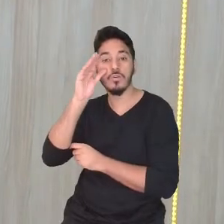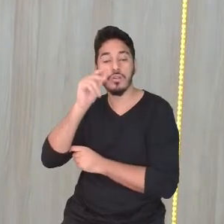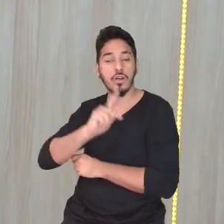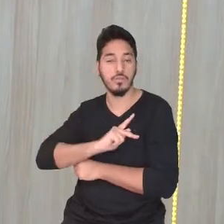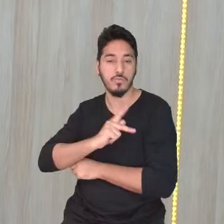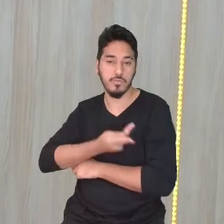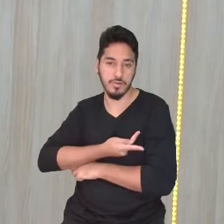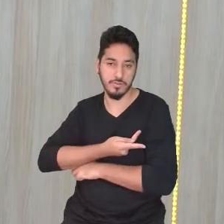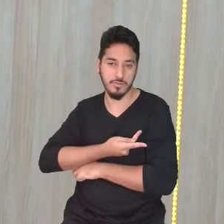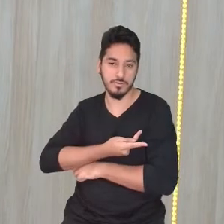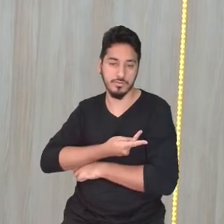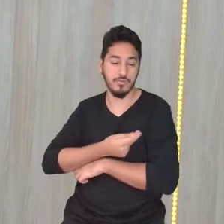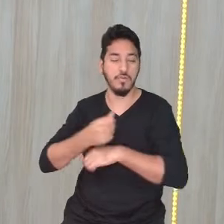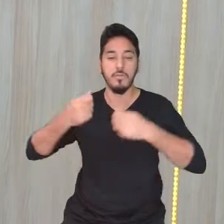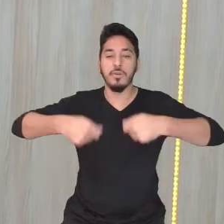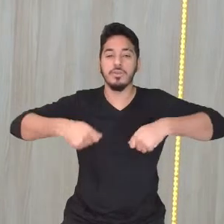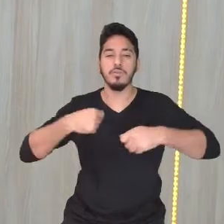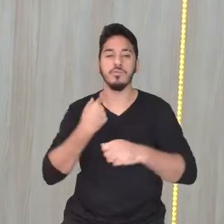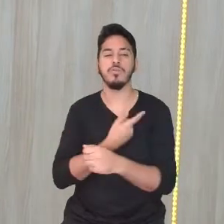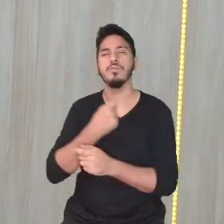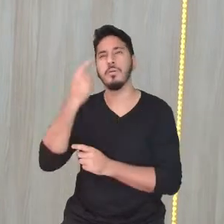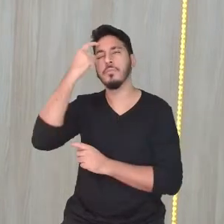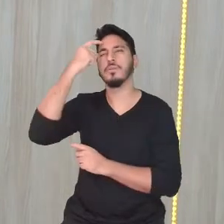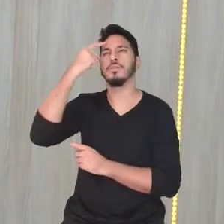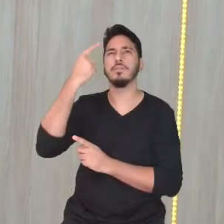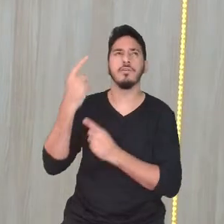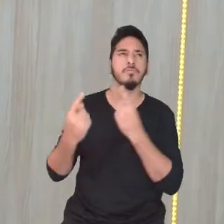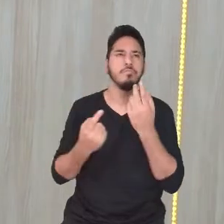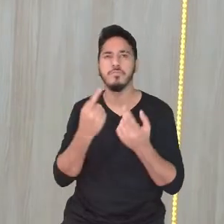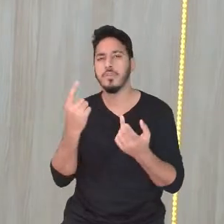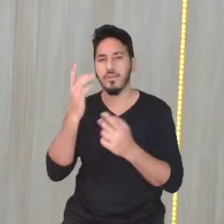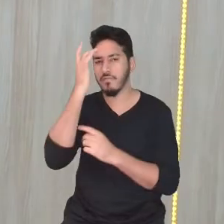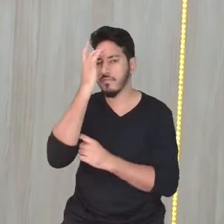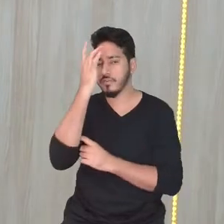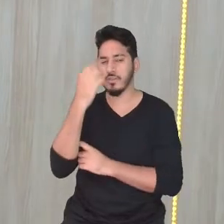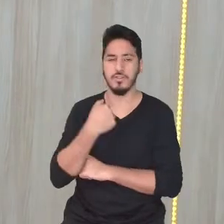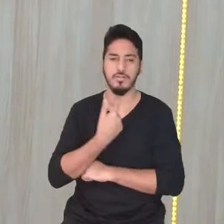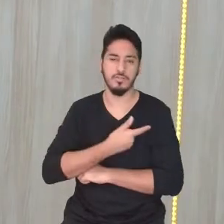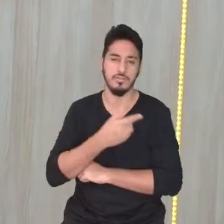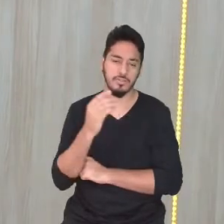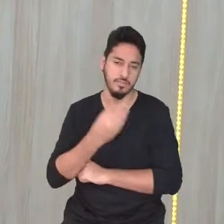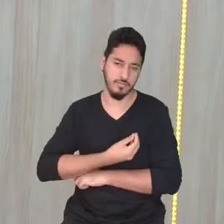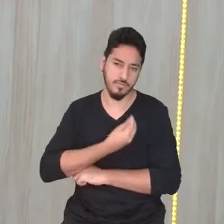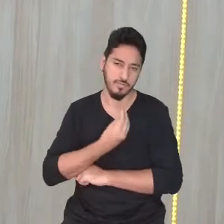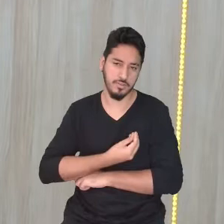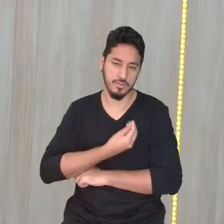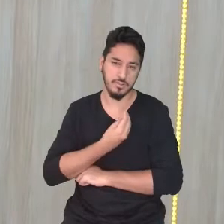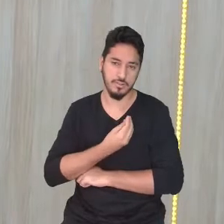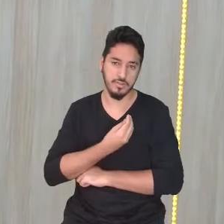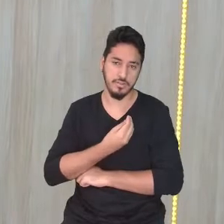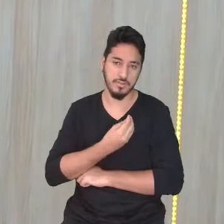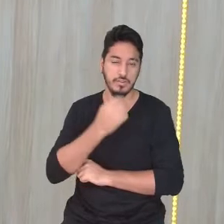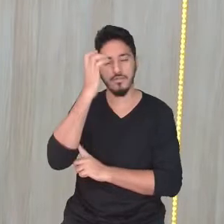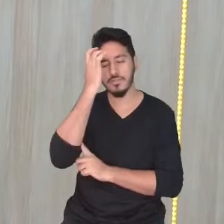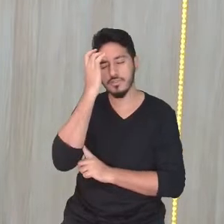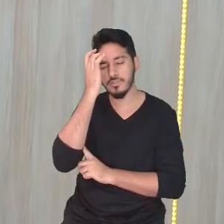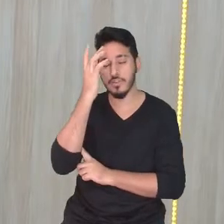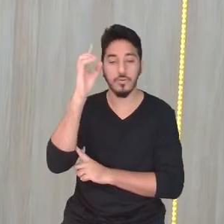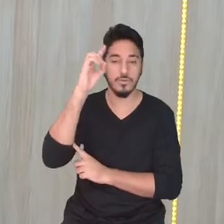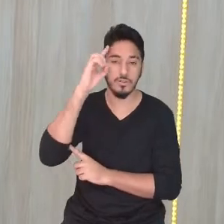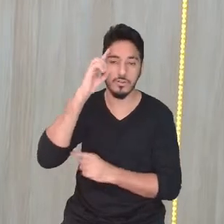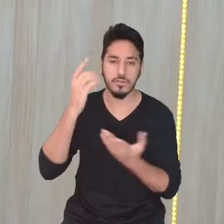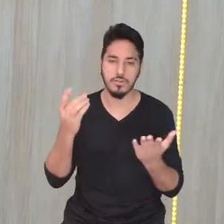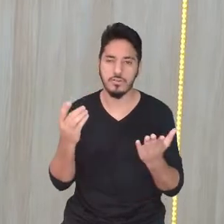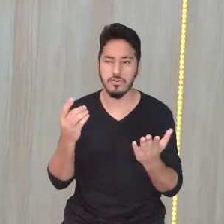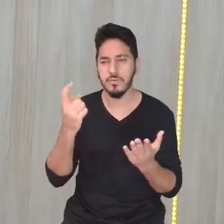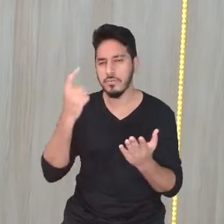humana, foi preciso a gente pensar em situações que iriam facilitar a nossa vida, facilitar o nosso dia a dia. Vamos